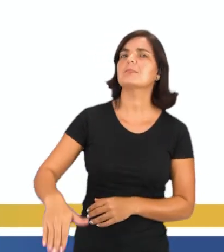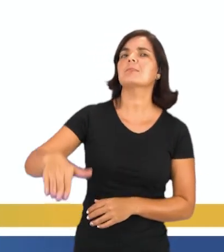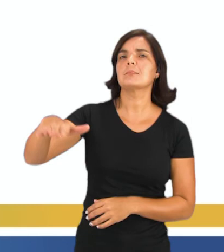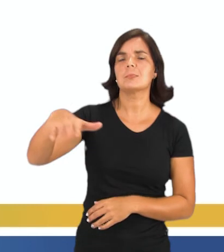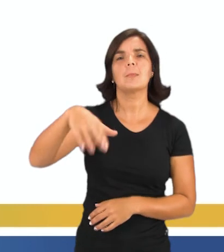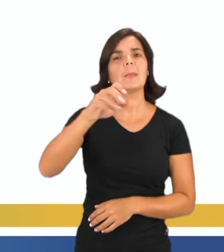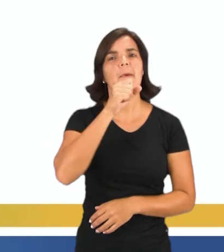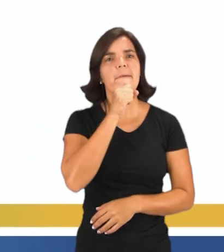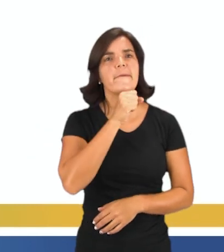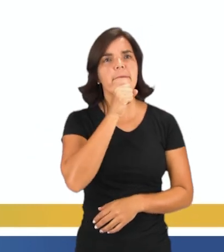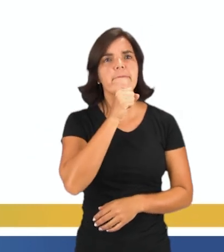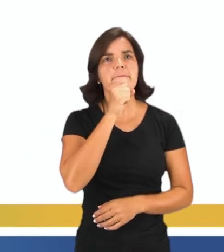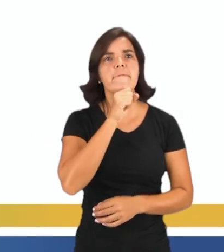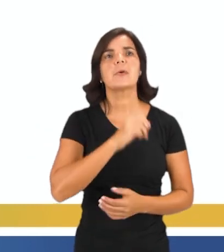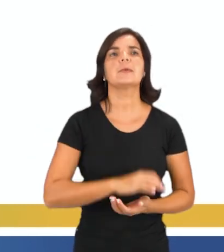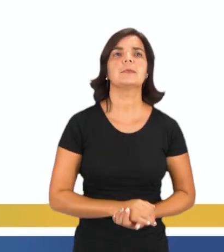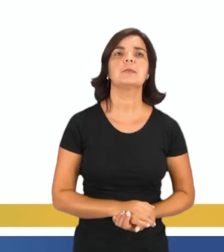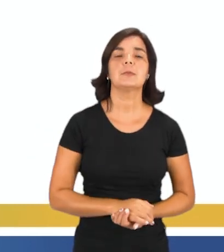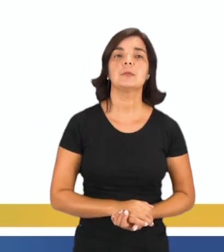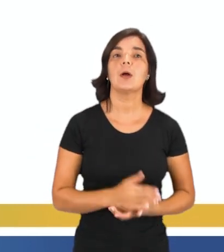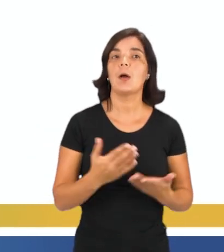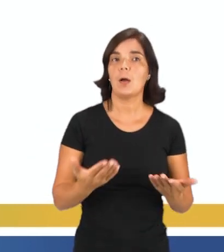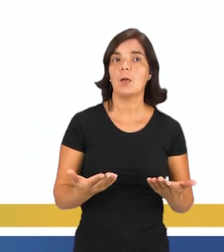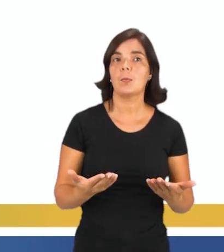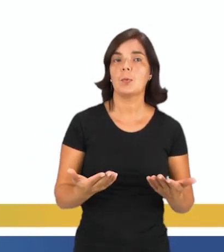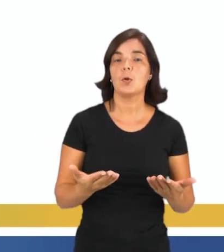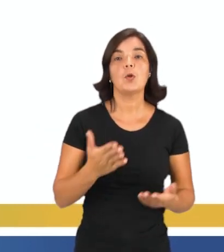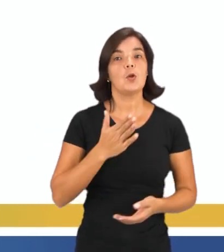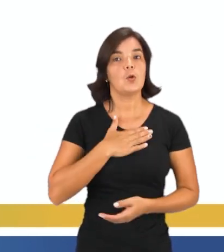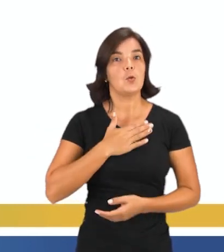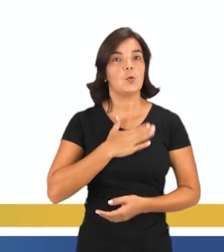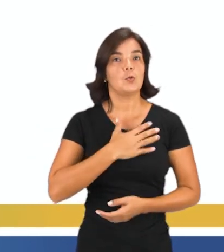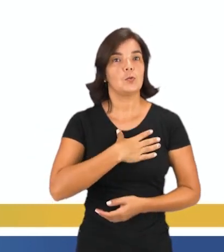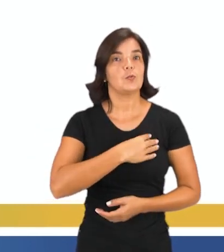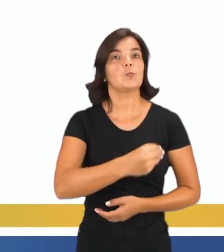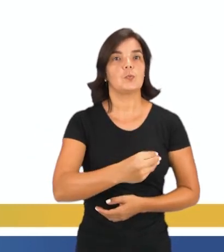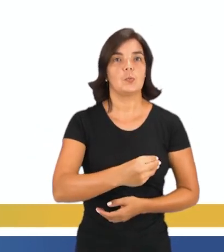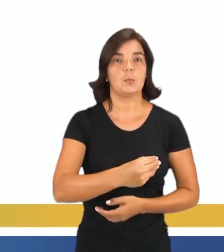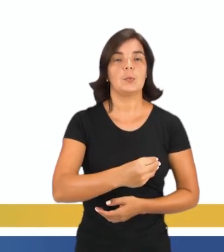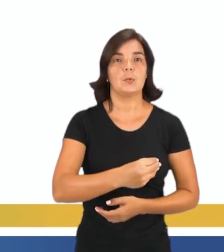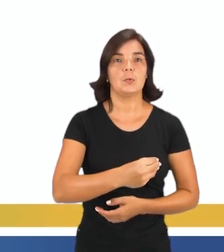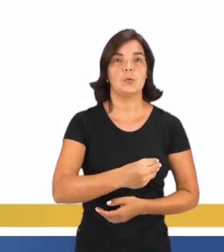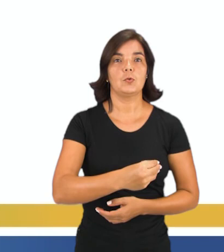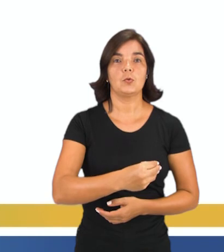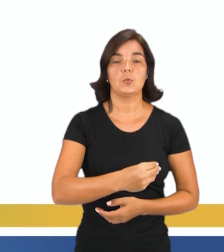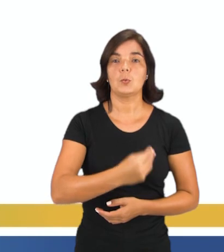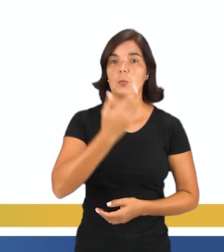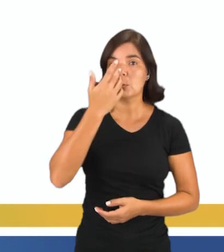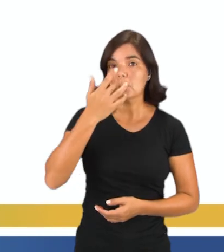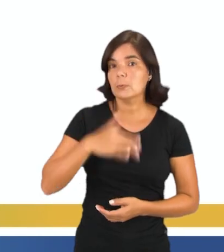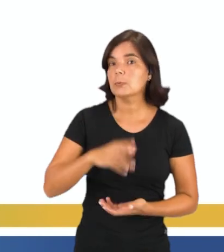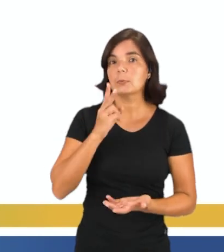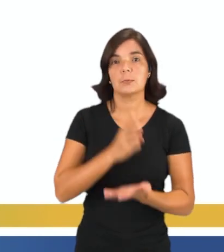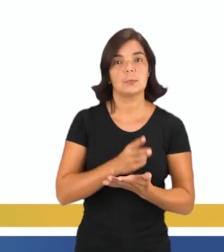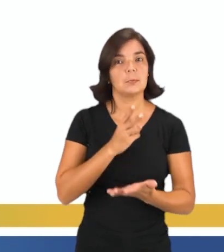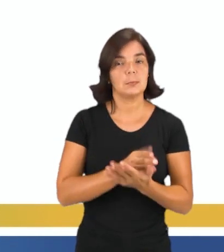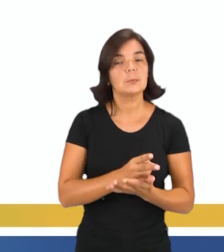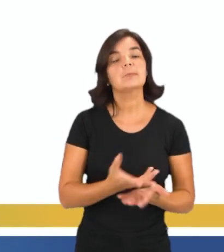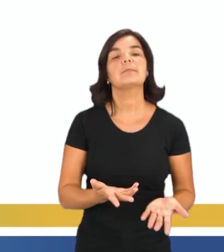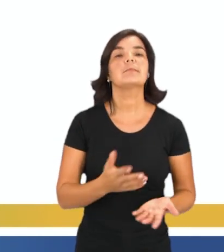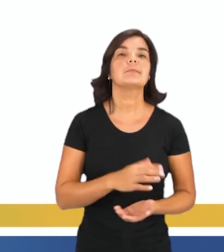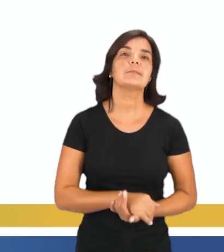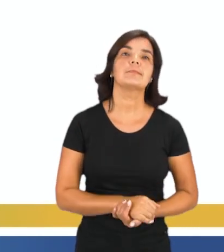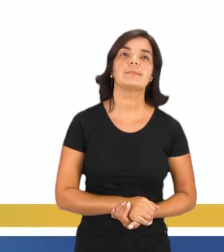mais velhos. E aí, a resposta poderia ser, los míos, os meus não. São muito pequenos todavia, ou seja, ainda